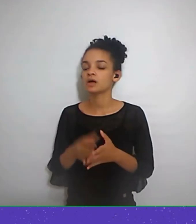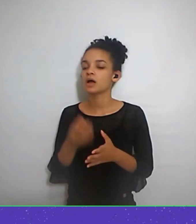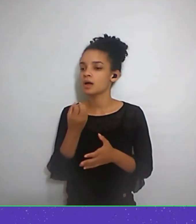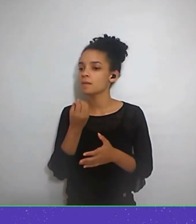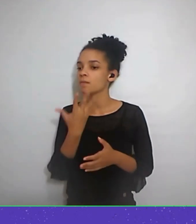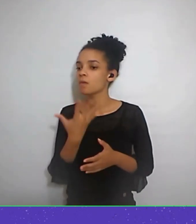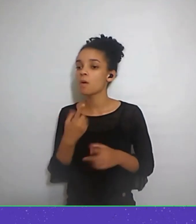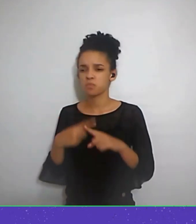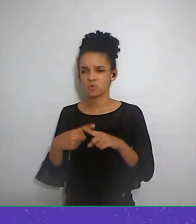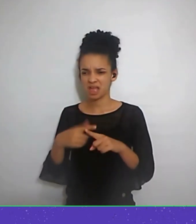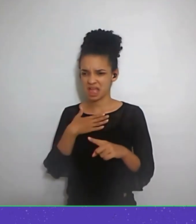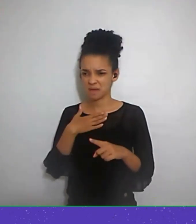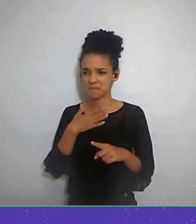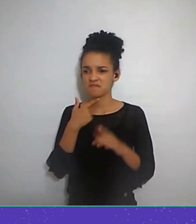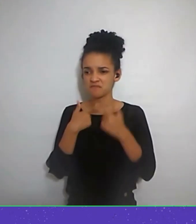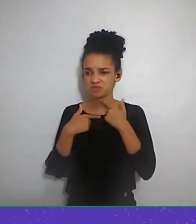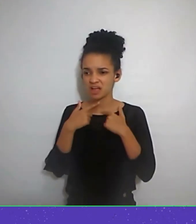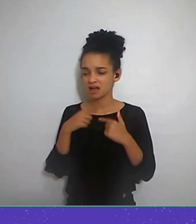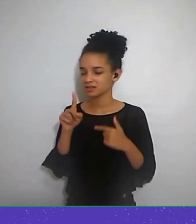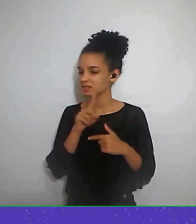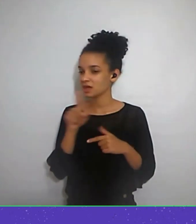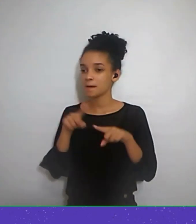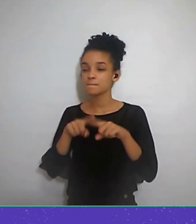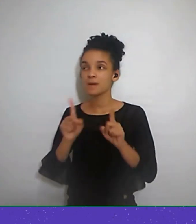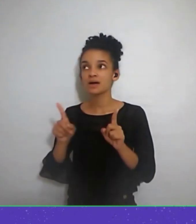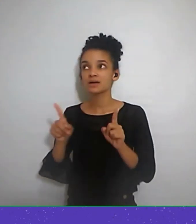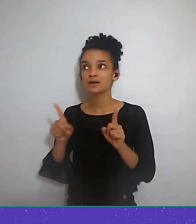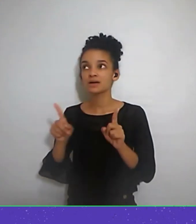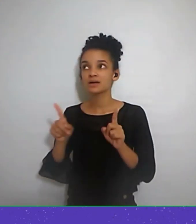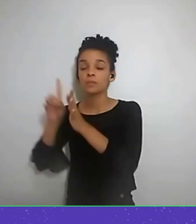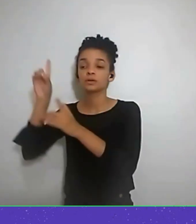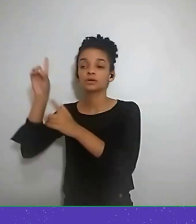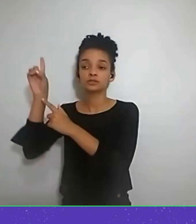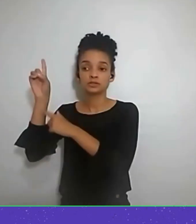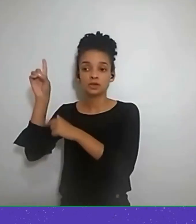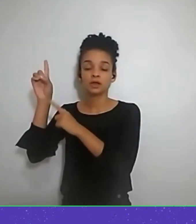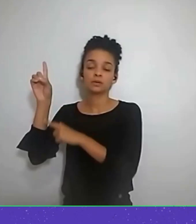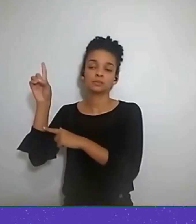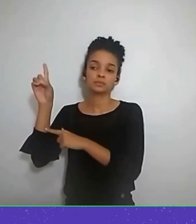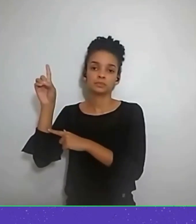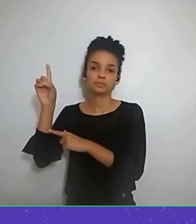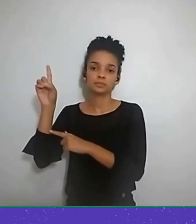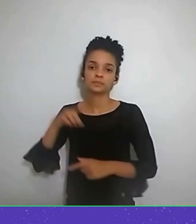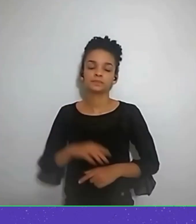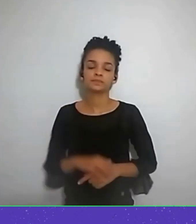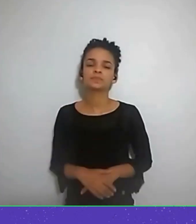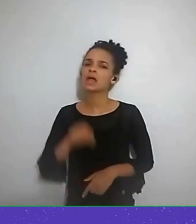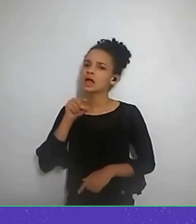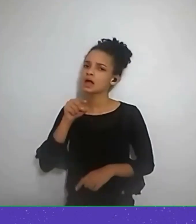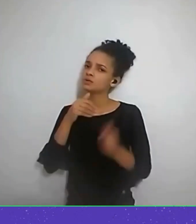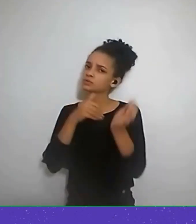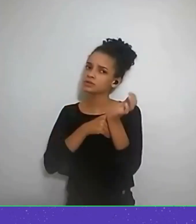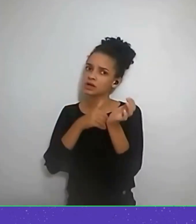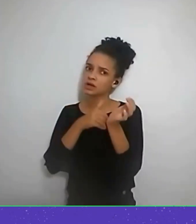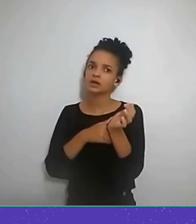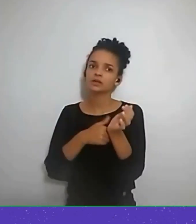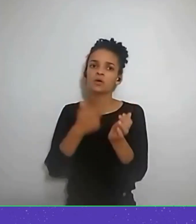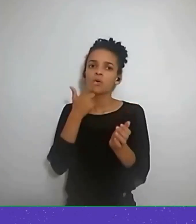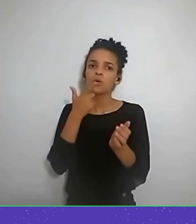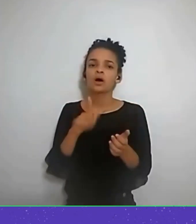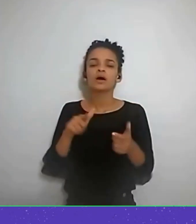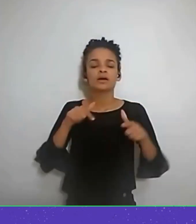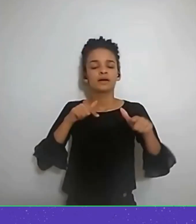sim a daquele que me enviou. Irmãos, esse é o segredo de trabalhar no descanso. Você não está